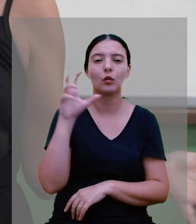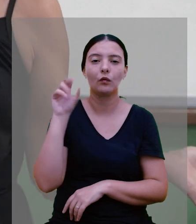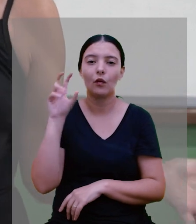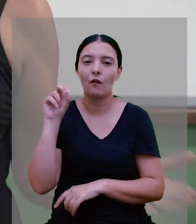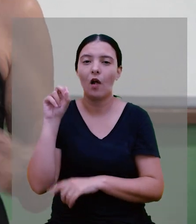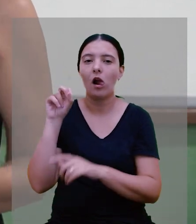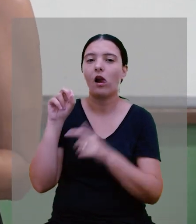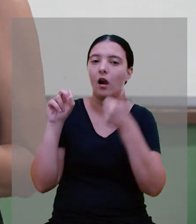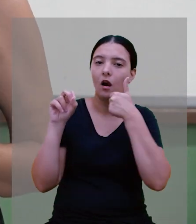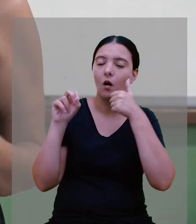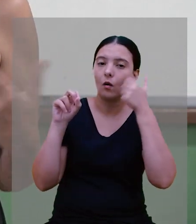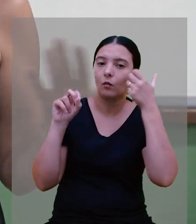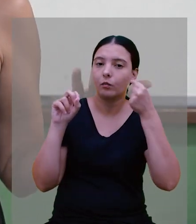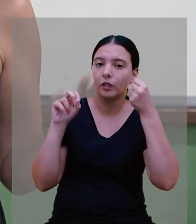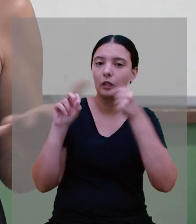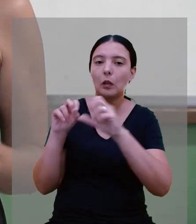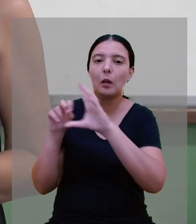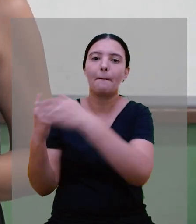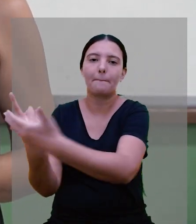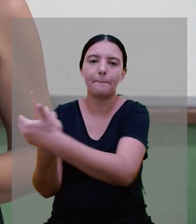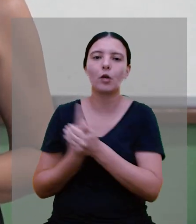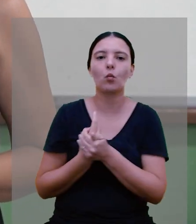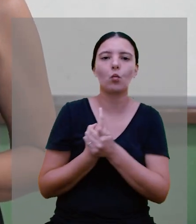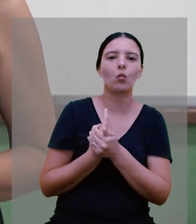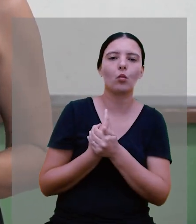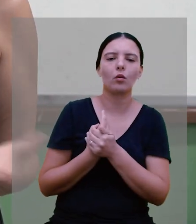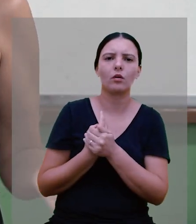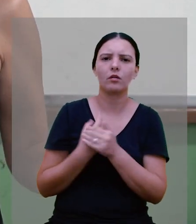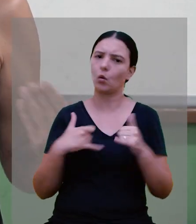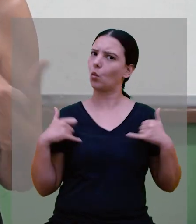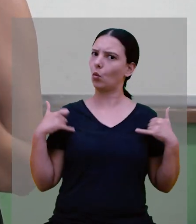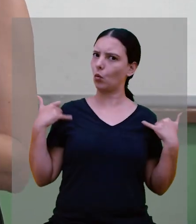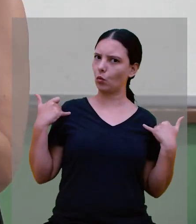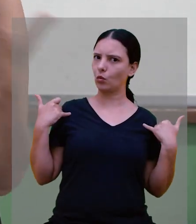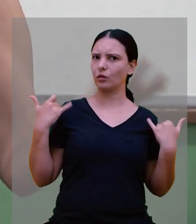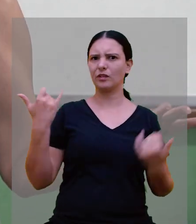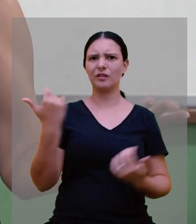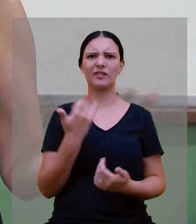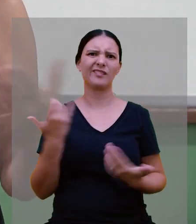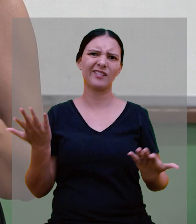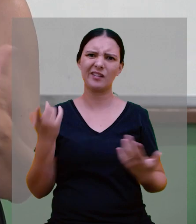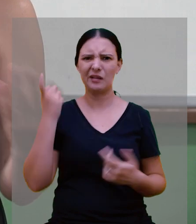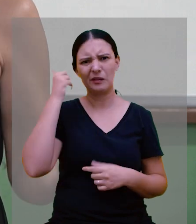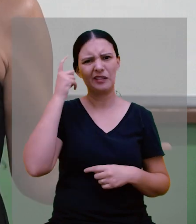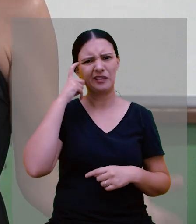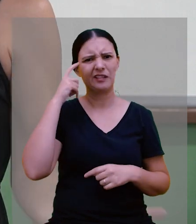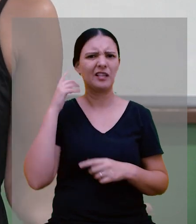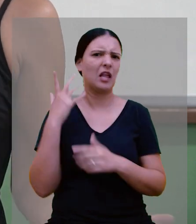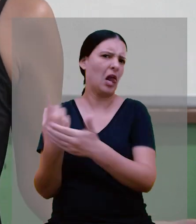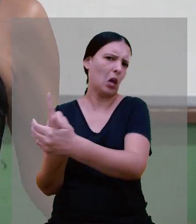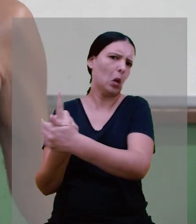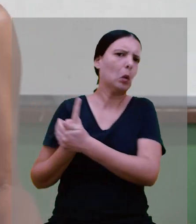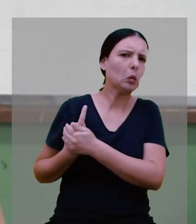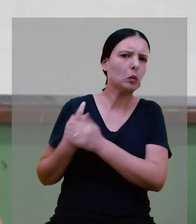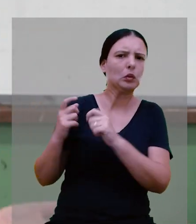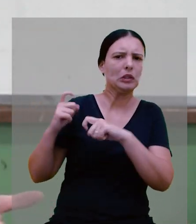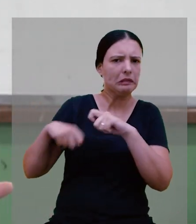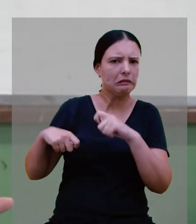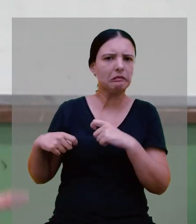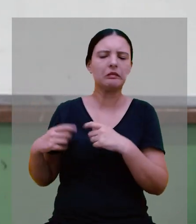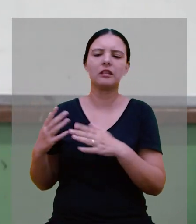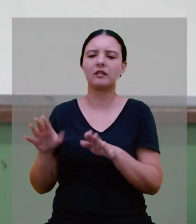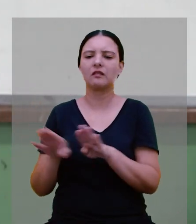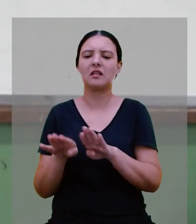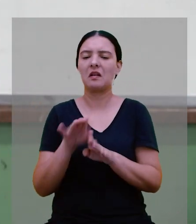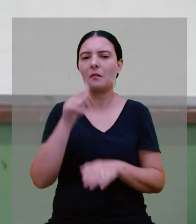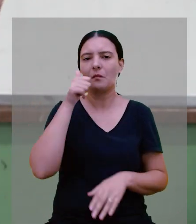ela à força. Meu avô tinha orgulho de contar isso. Para mim é sequestro e estupro, né? Mas meu avô achava muito bonito, né? Falava,